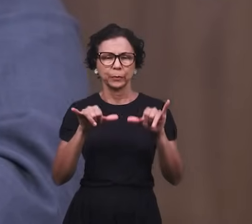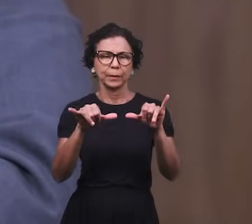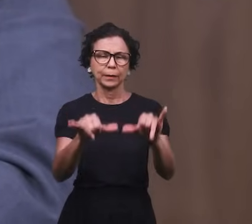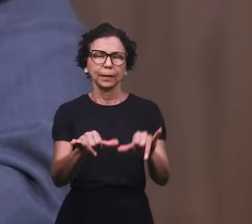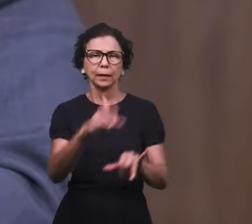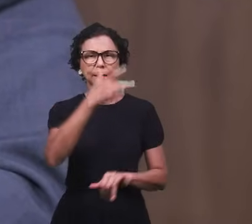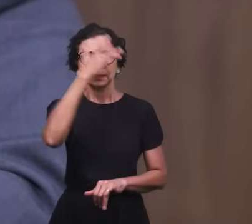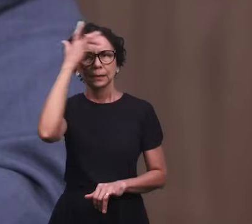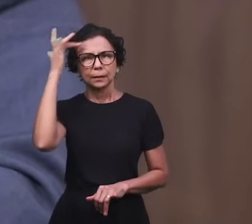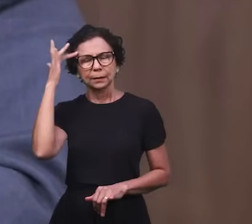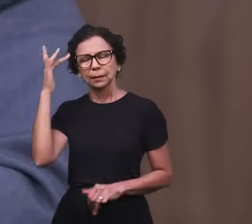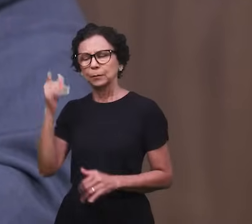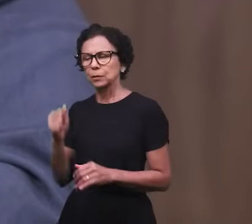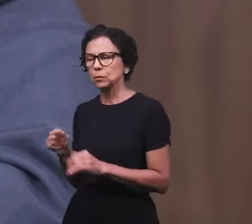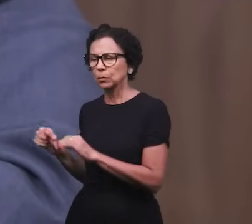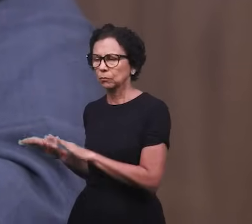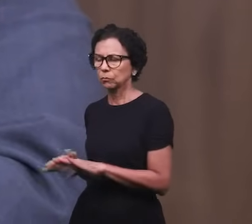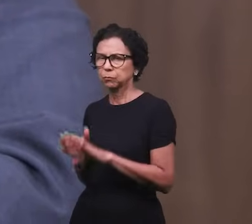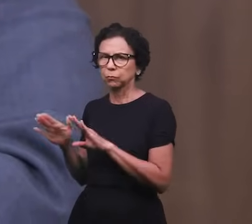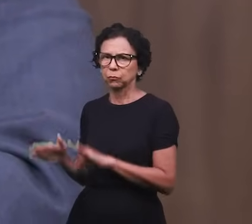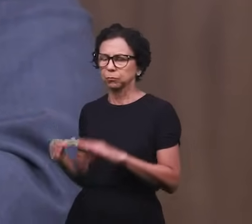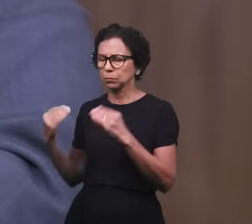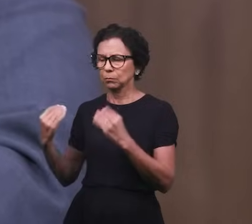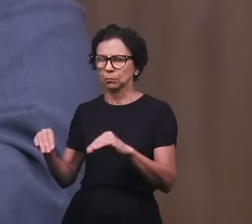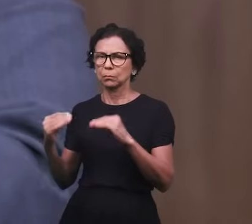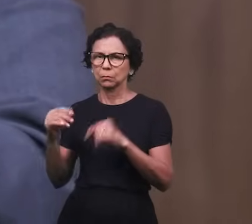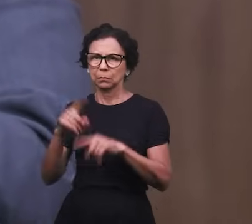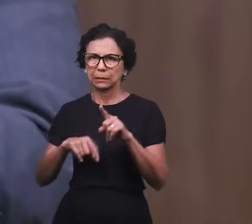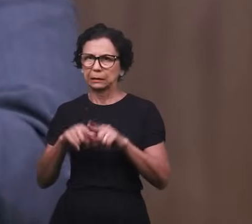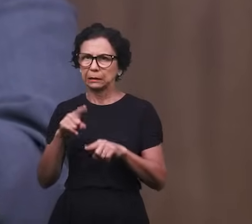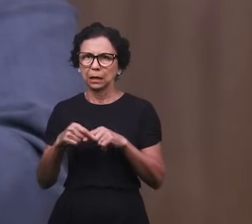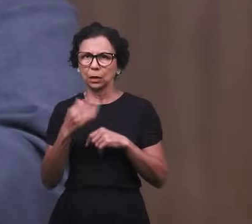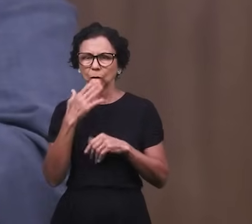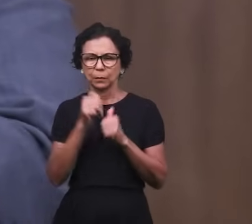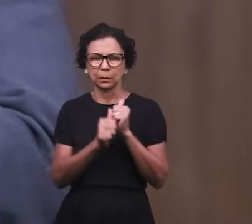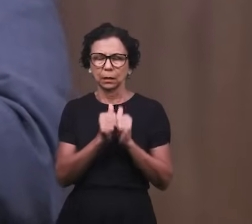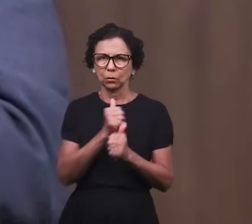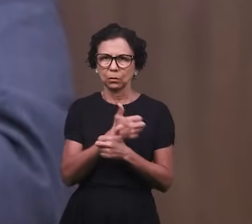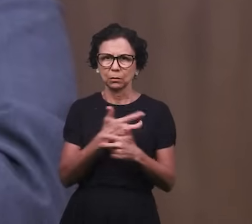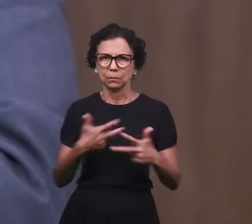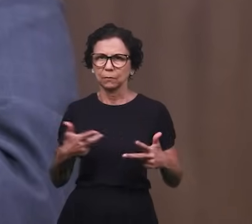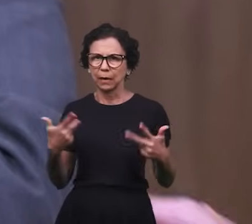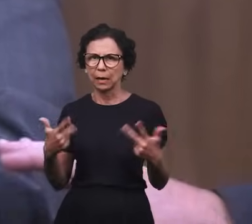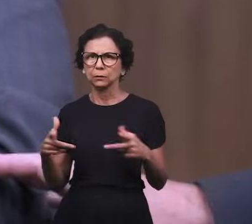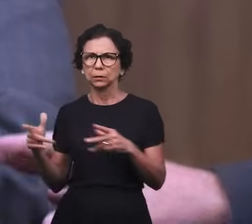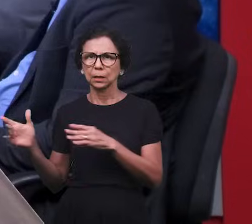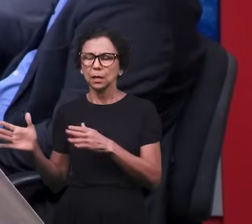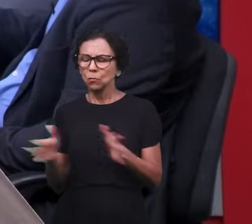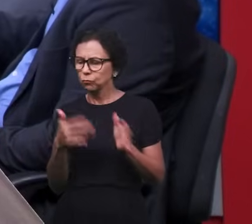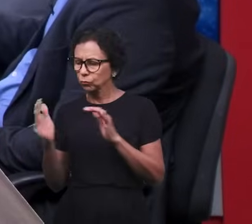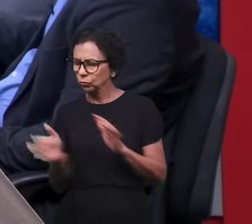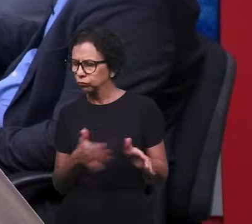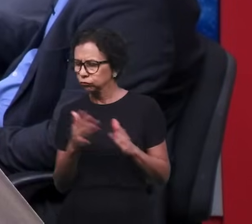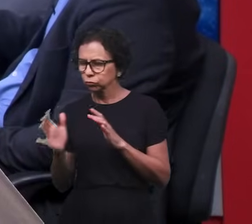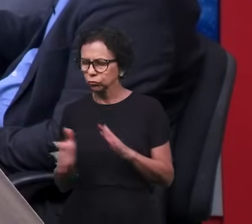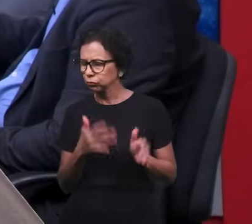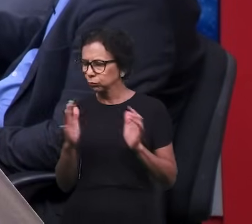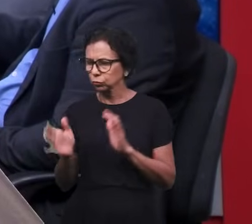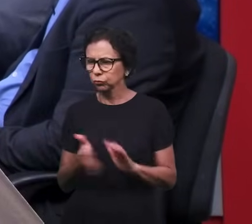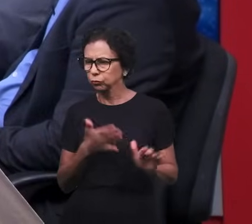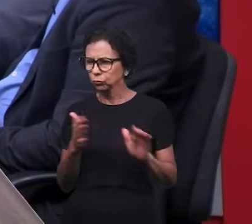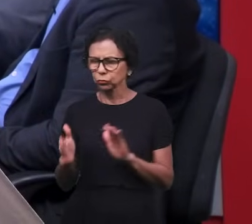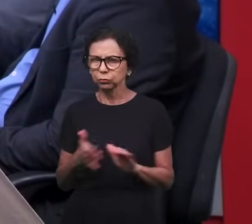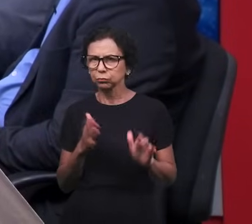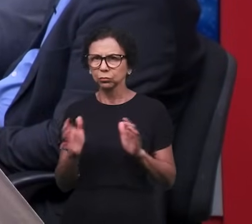para cuidar daquelas máquinas que vão fazer. Então, nós precisamos nos adaptar a isso. E o jovem está atento também,